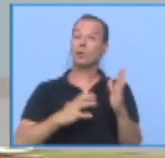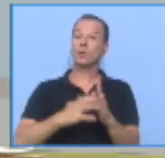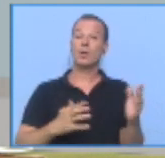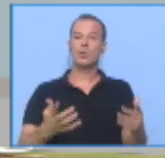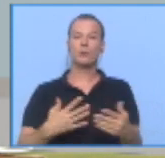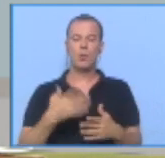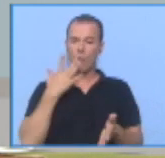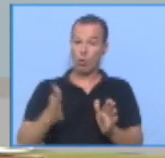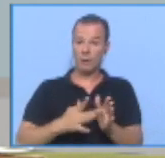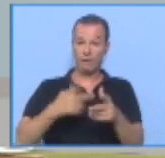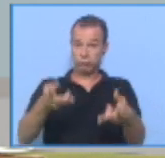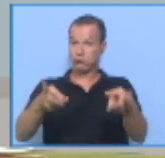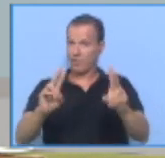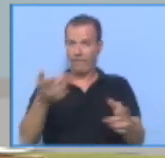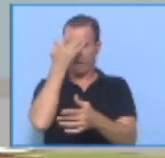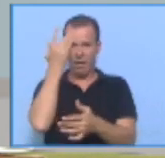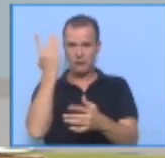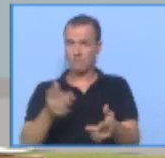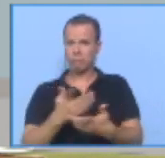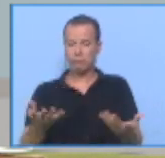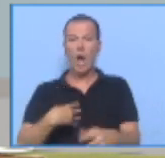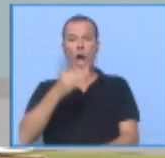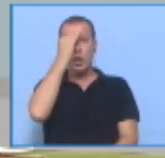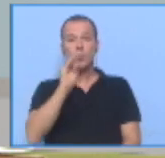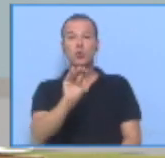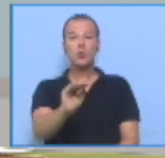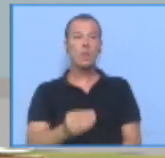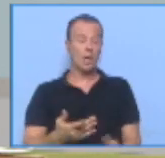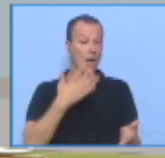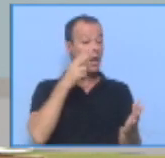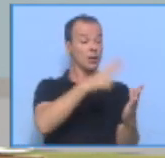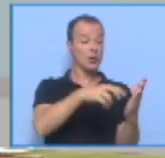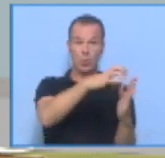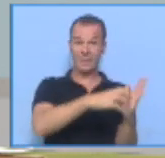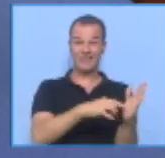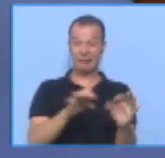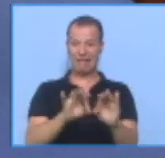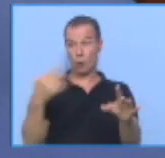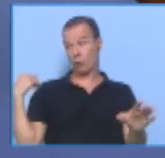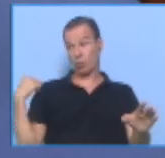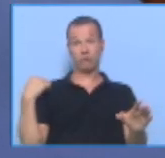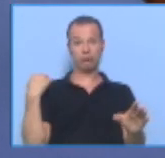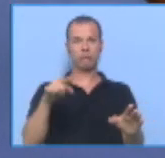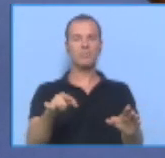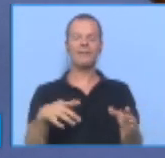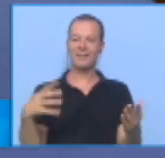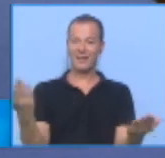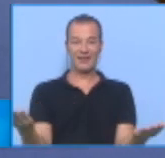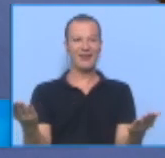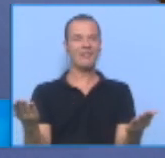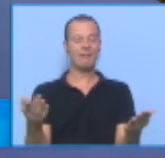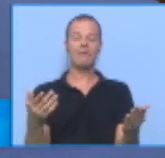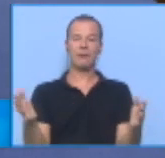está em livro, disponível, facilmente disponível. Sugeria cruzar a leitura deste texto, tal como no anterior sugeri com a Laudato Si, que está